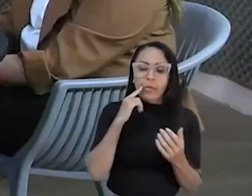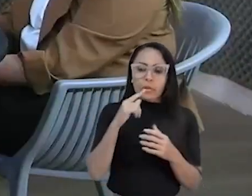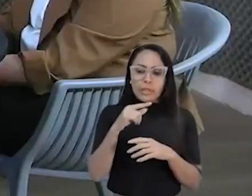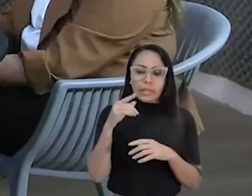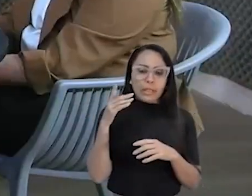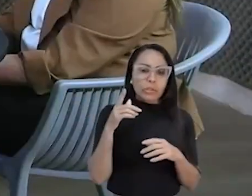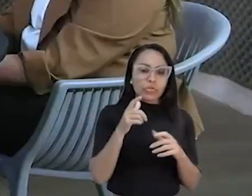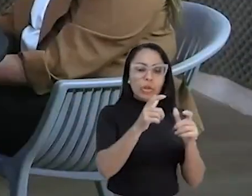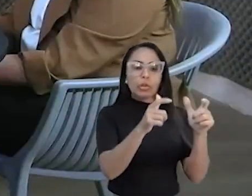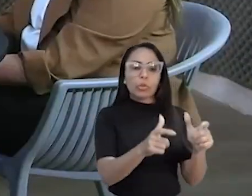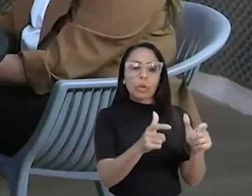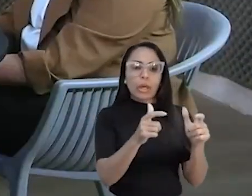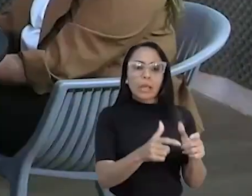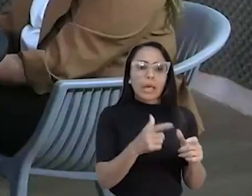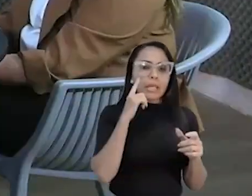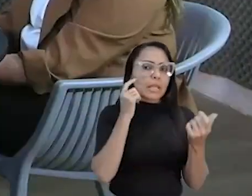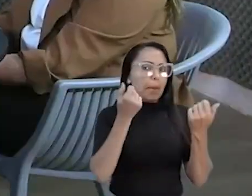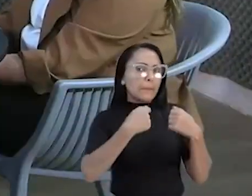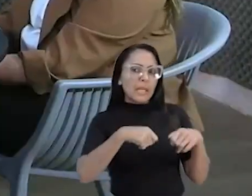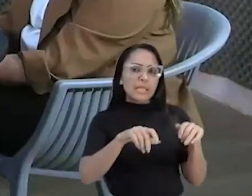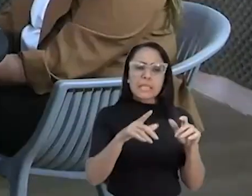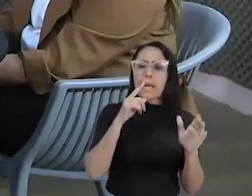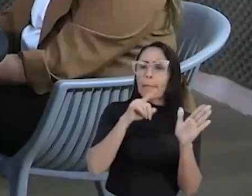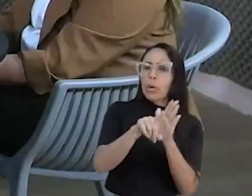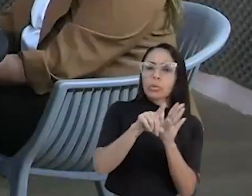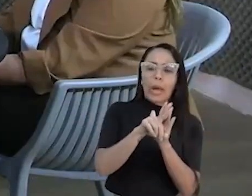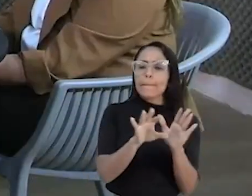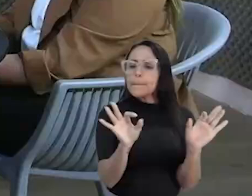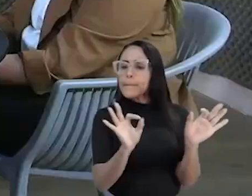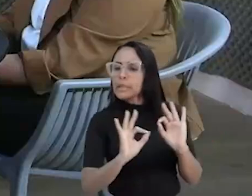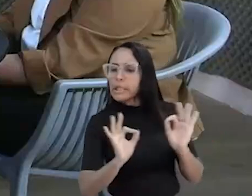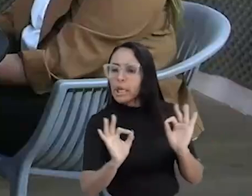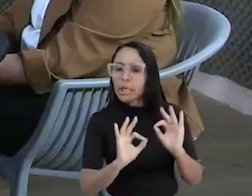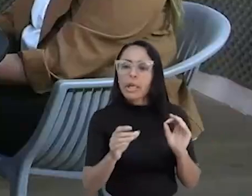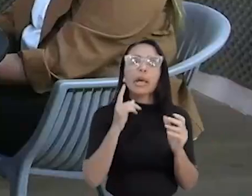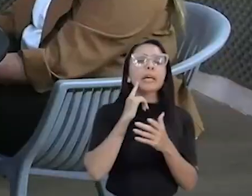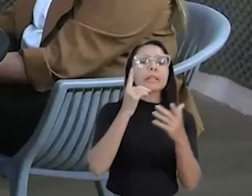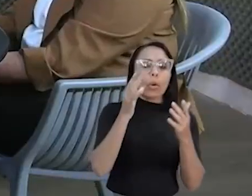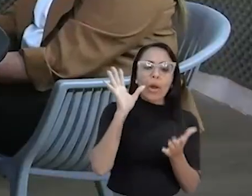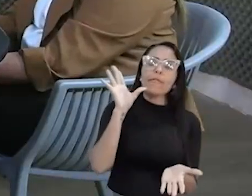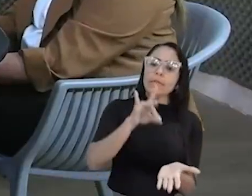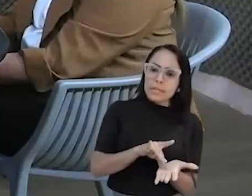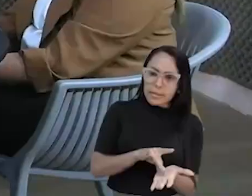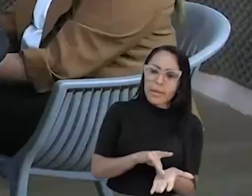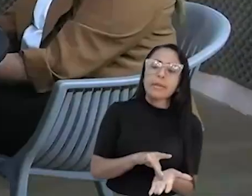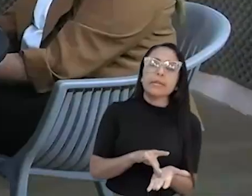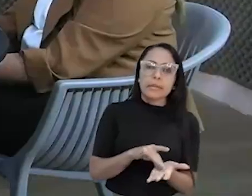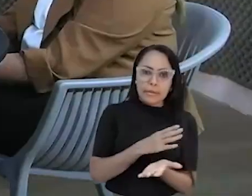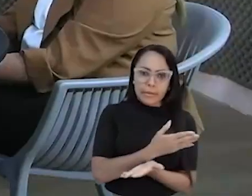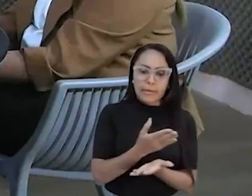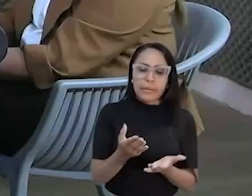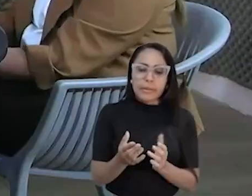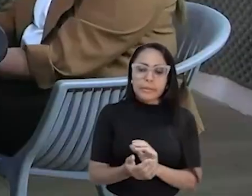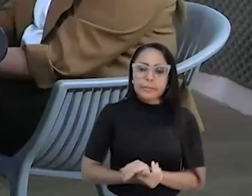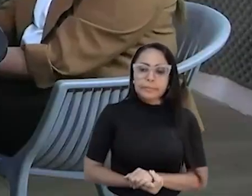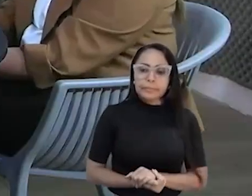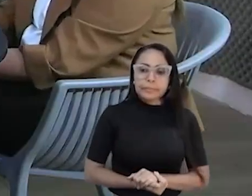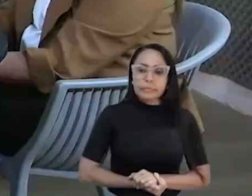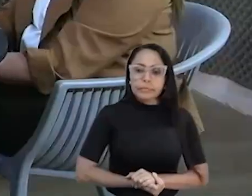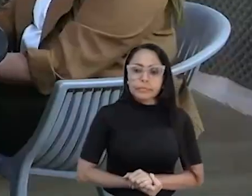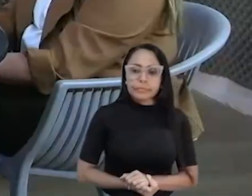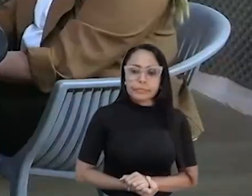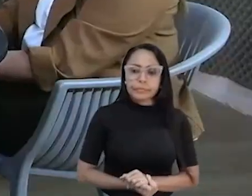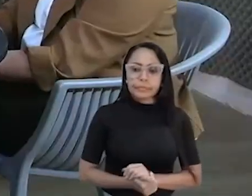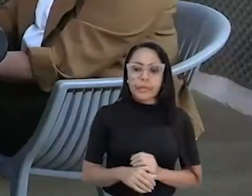no lugar sem precisar perguntar a ninguém. Nada, isso. Então, isso é realmente uma sinalização eficiente. Tem uma pessoa que me disse assim, na direção, quando você